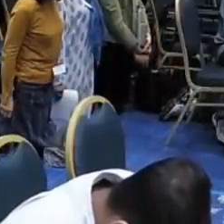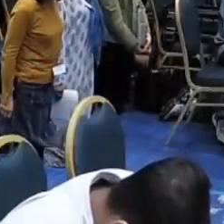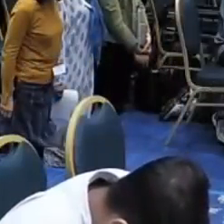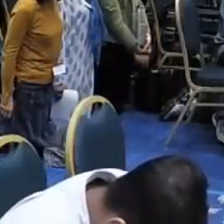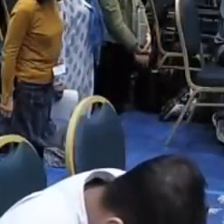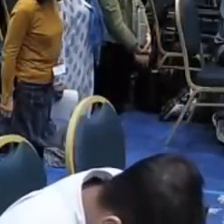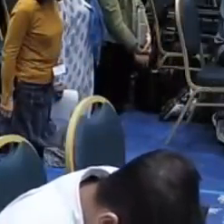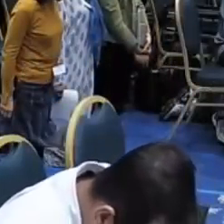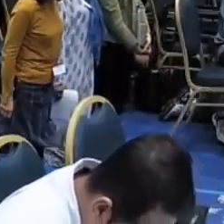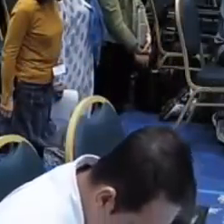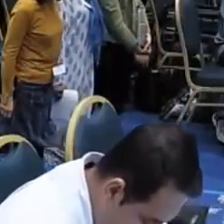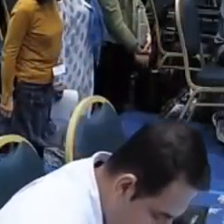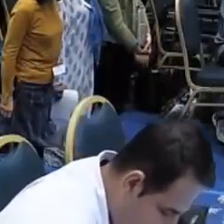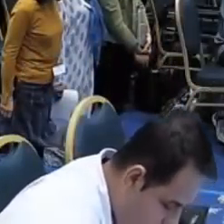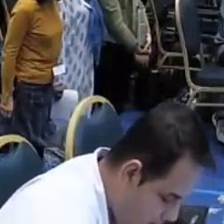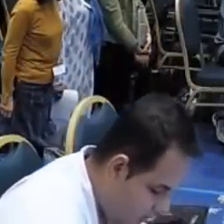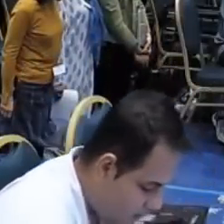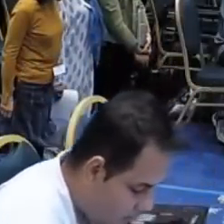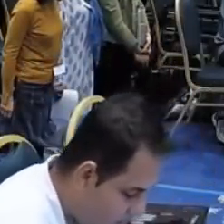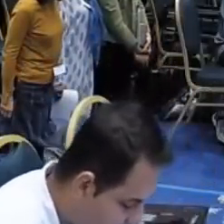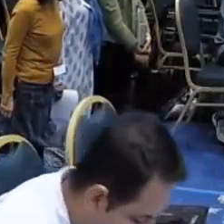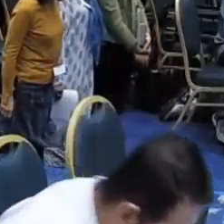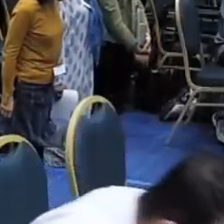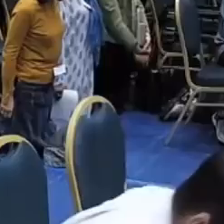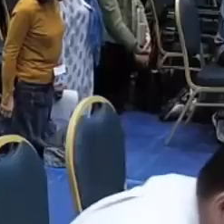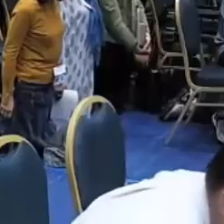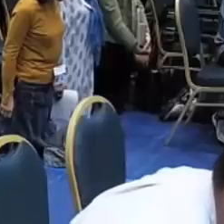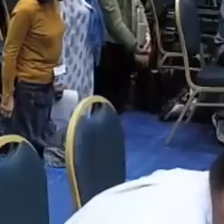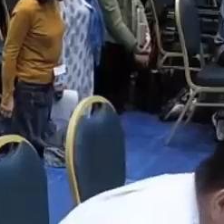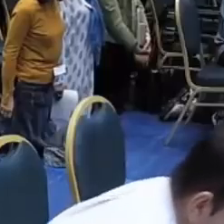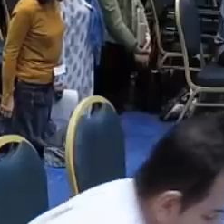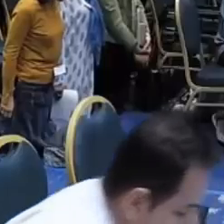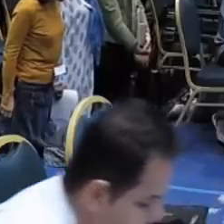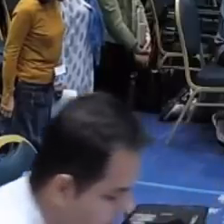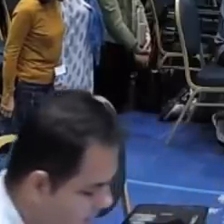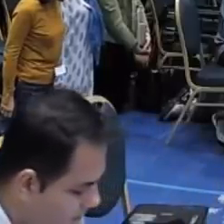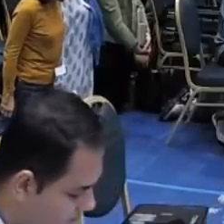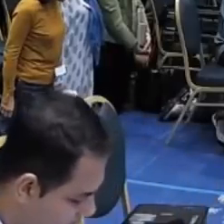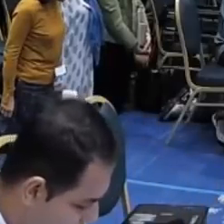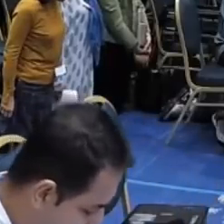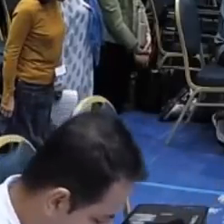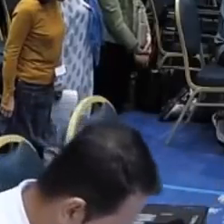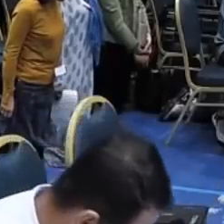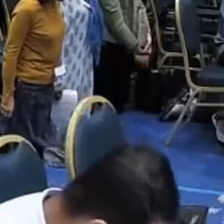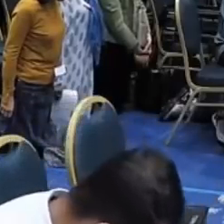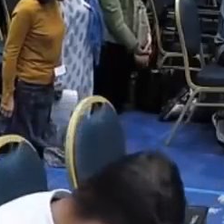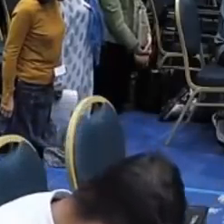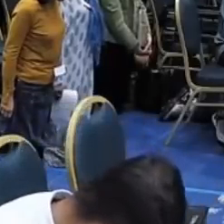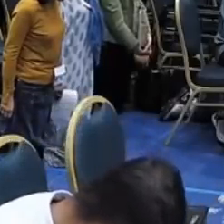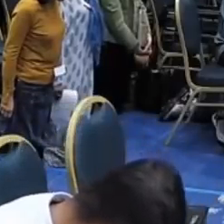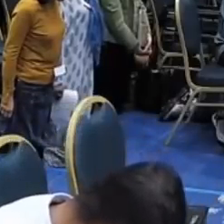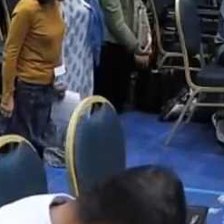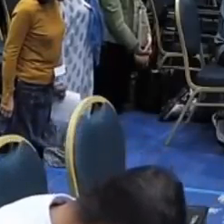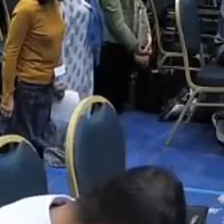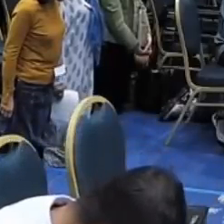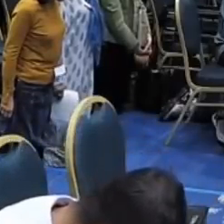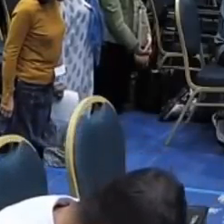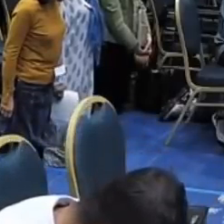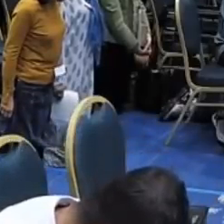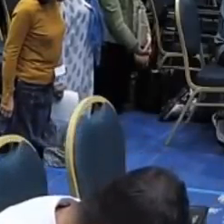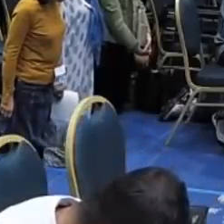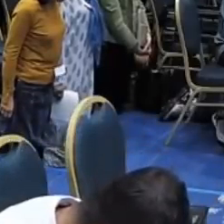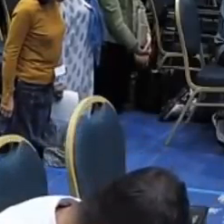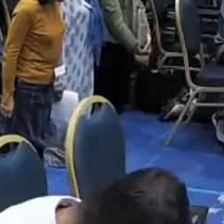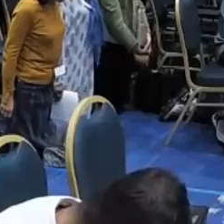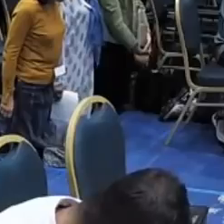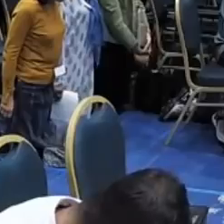tão importante desse dia. Ei, malahas shurikei. Important moment today. Para vos dar acesso às minhas revelações.